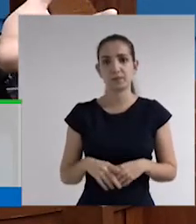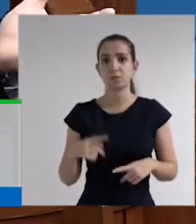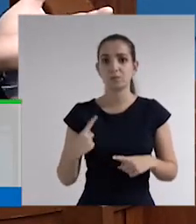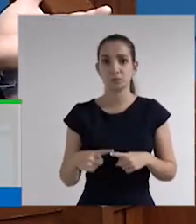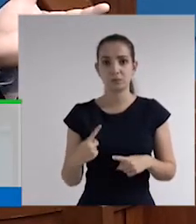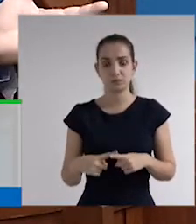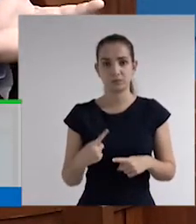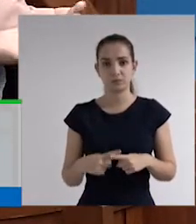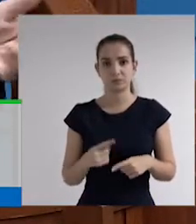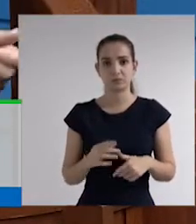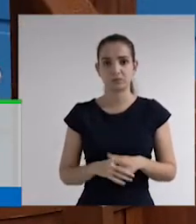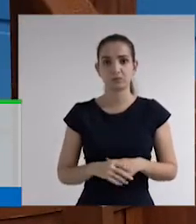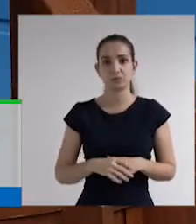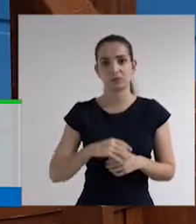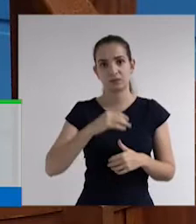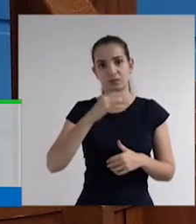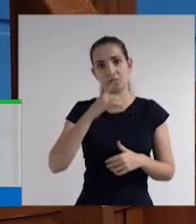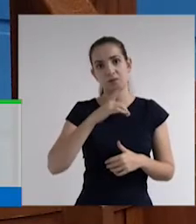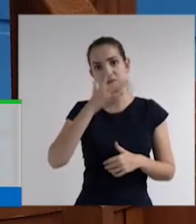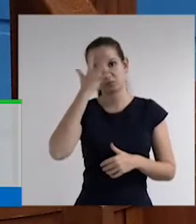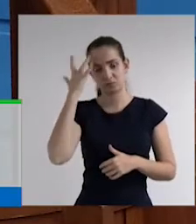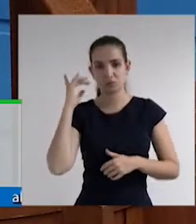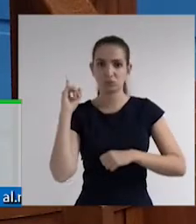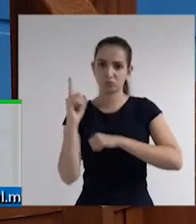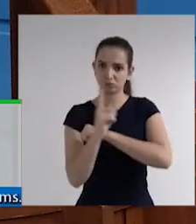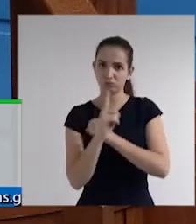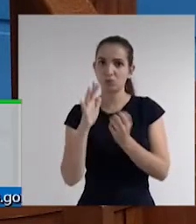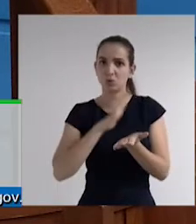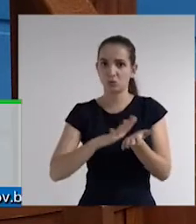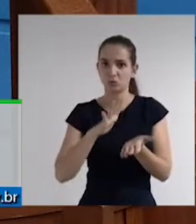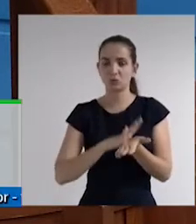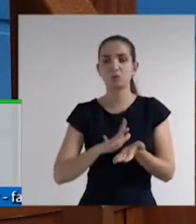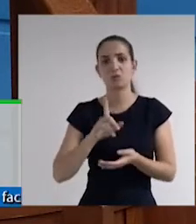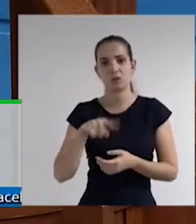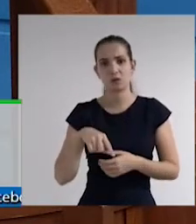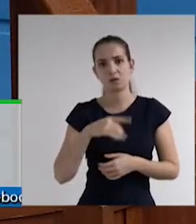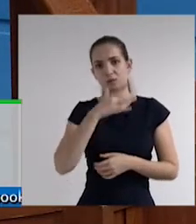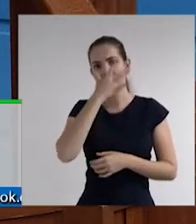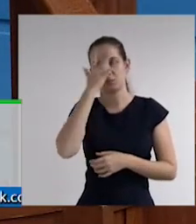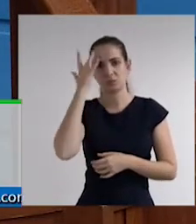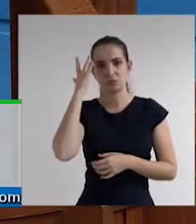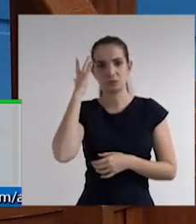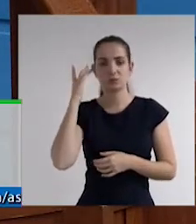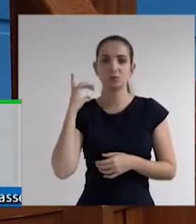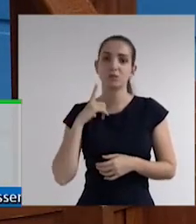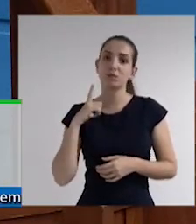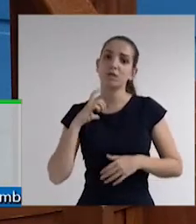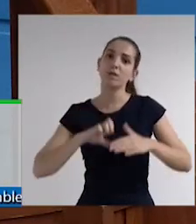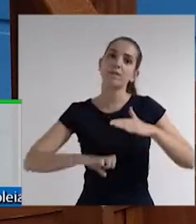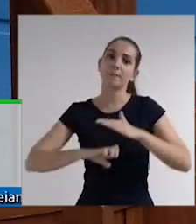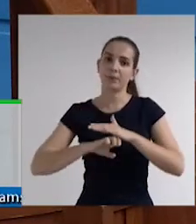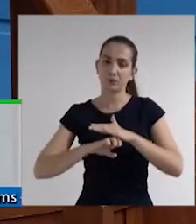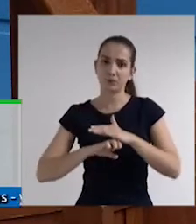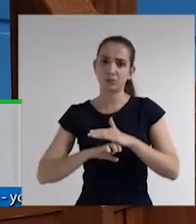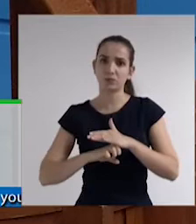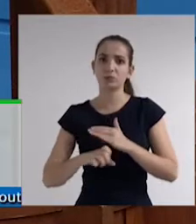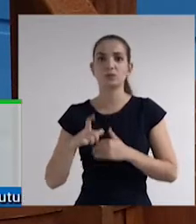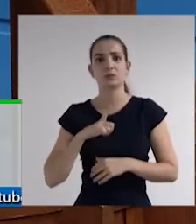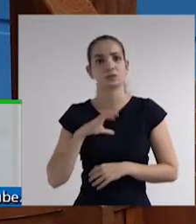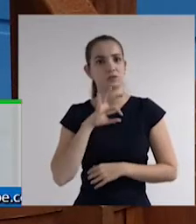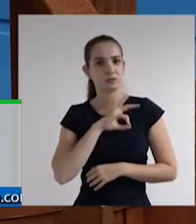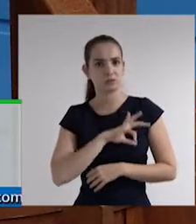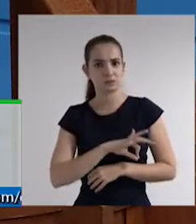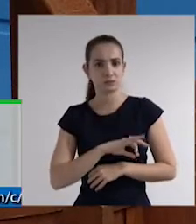Por quê? Porque quem consome, quem vai consumir, são as pessoas que têm emprego, que recebem